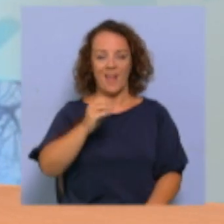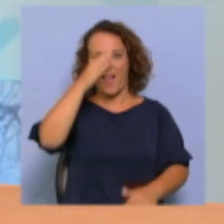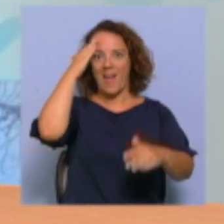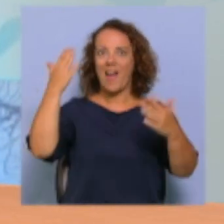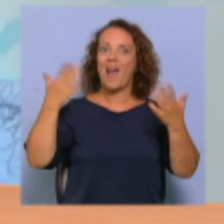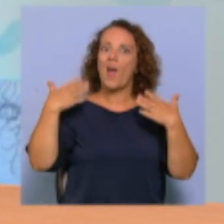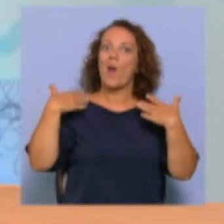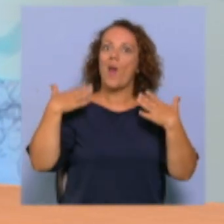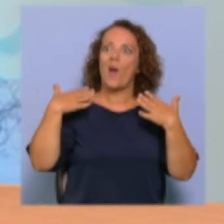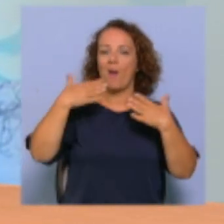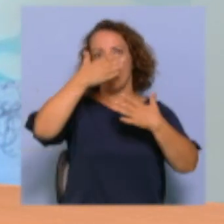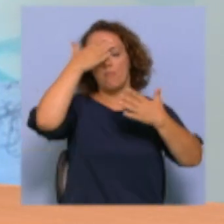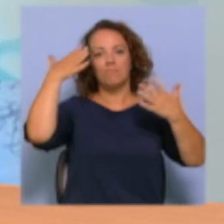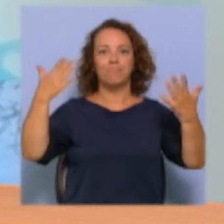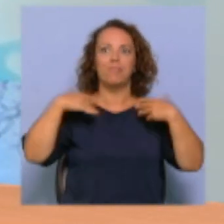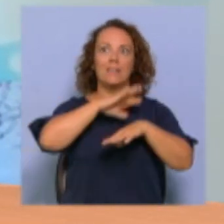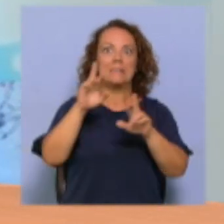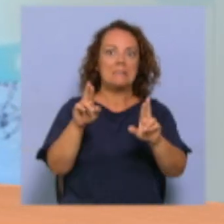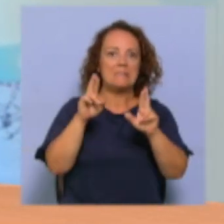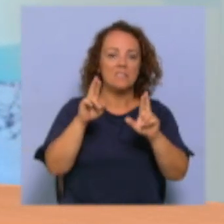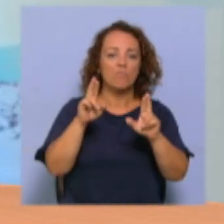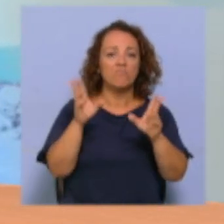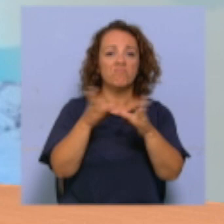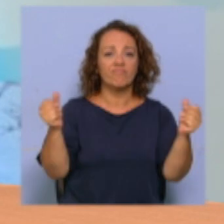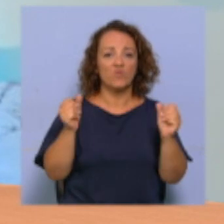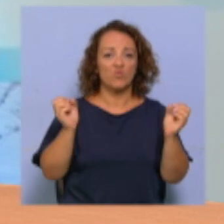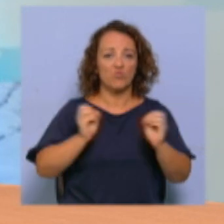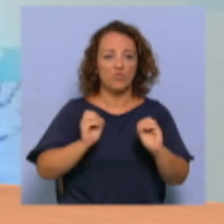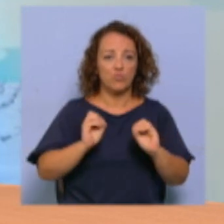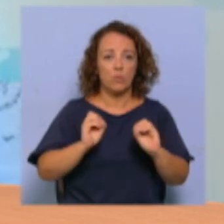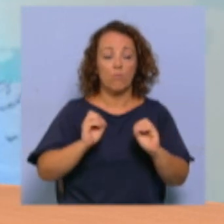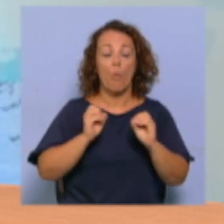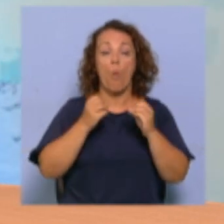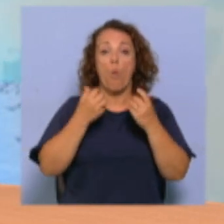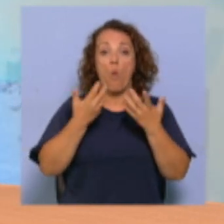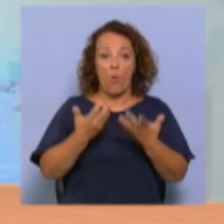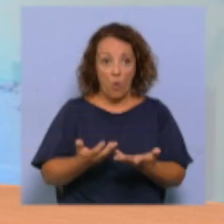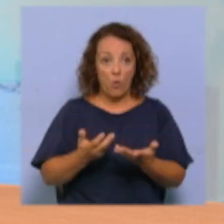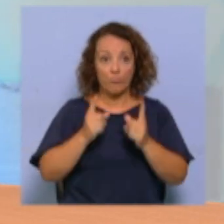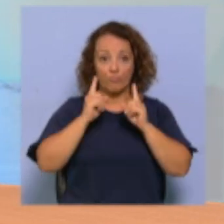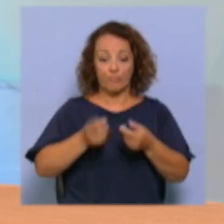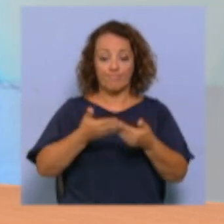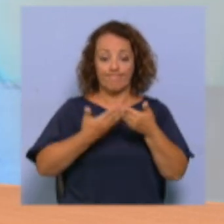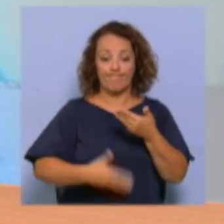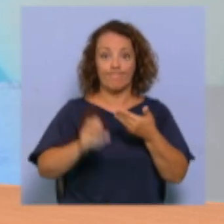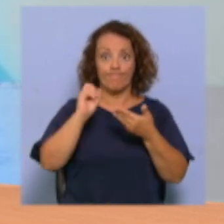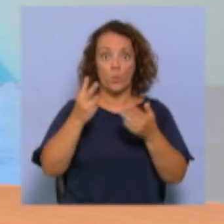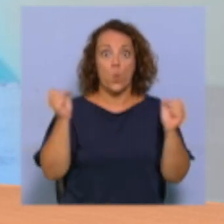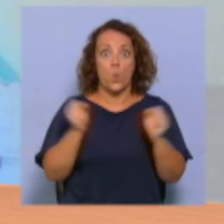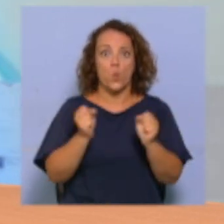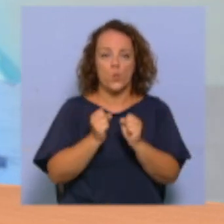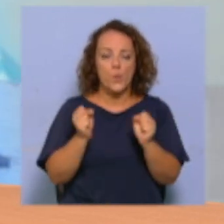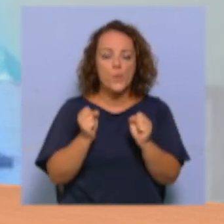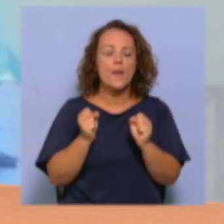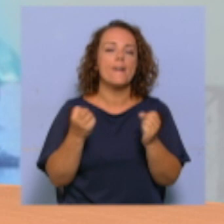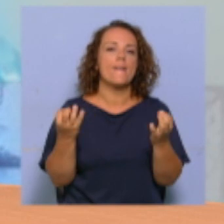verão, embora houvesse alguma esperança nesse sentido. Aliás, agora estamos a entrar no outono e a realidade é que ele continua